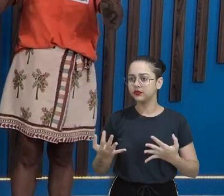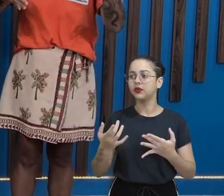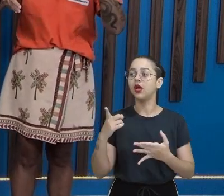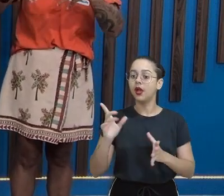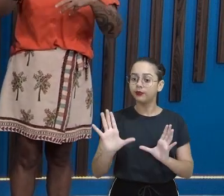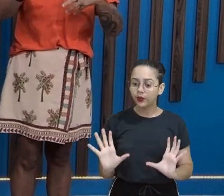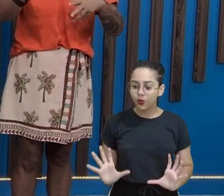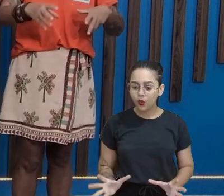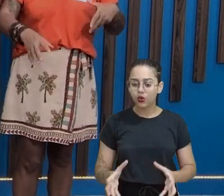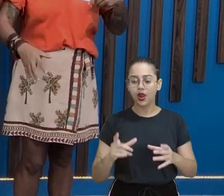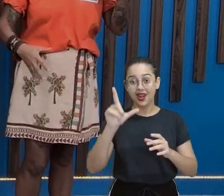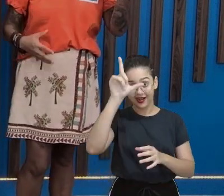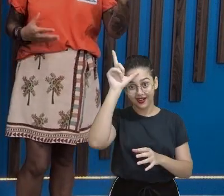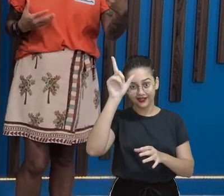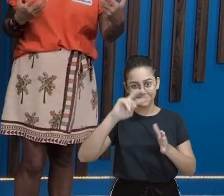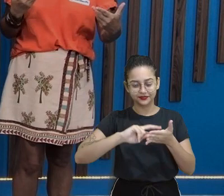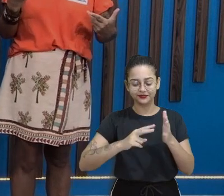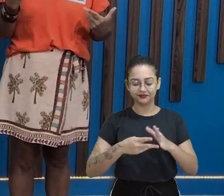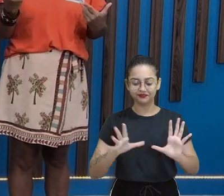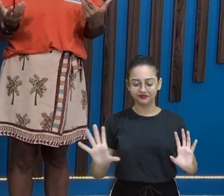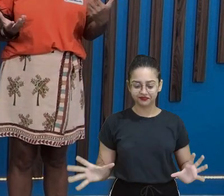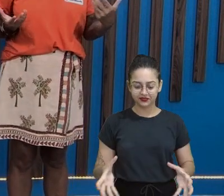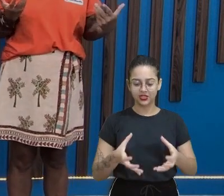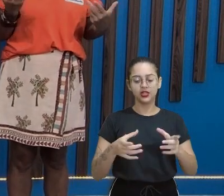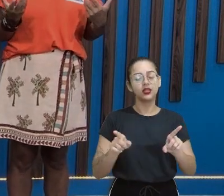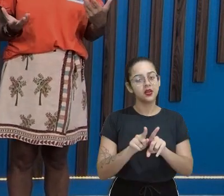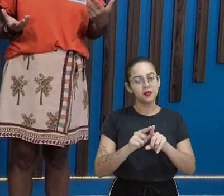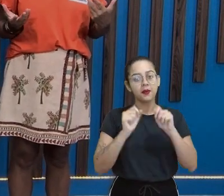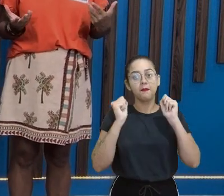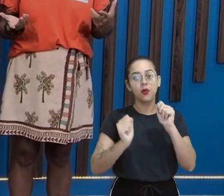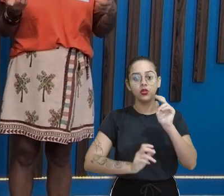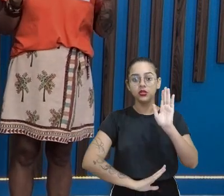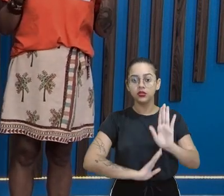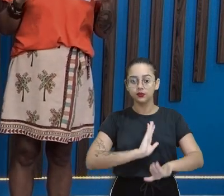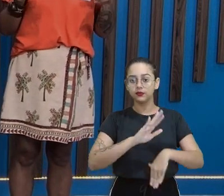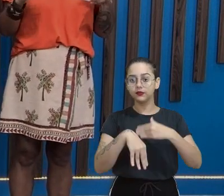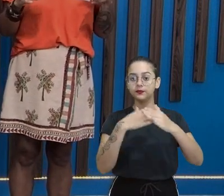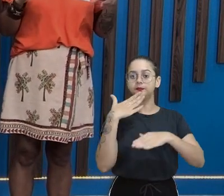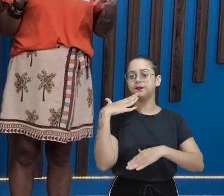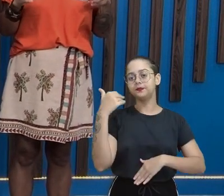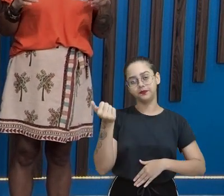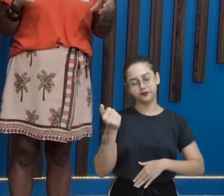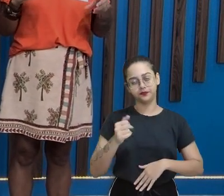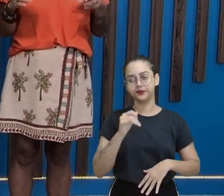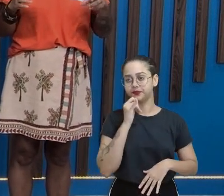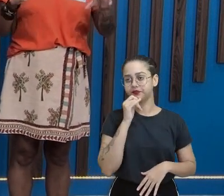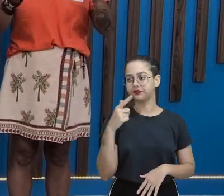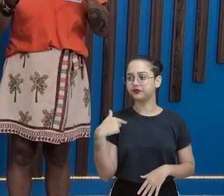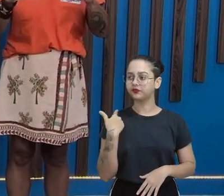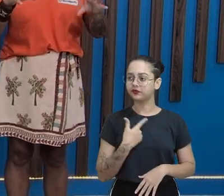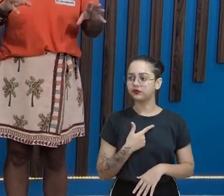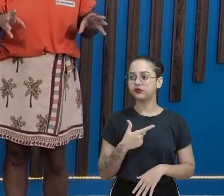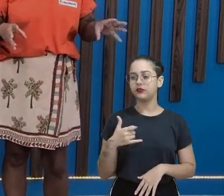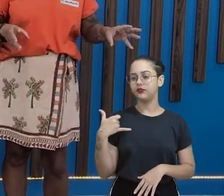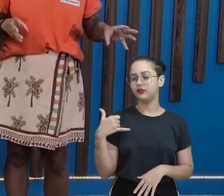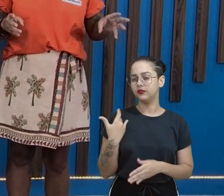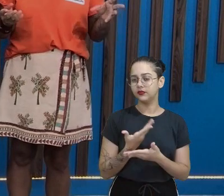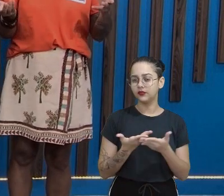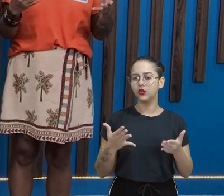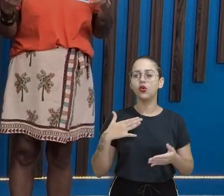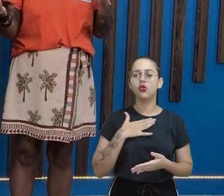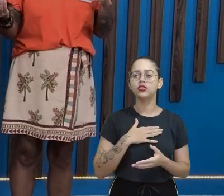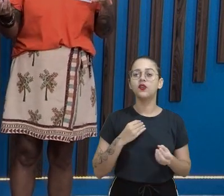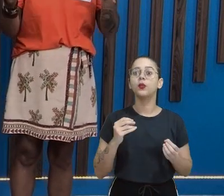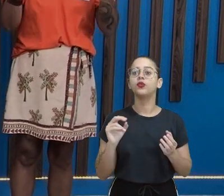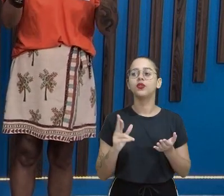ser coletiva, ela também pode ser cada vez mais desenvolvida, gente. A gente, quando era assim da idade de vocês, gostava muito de